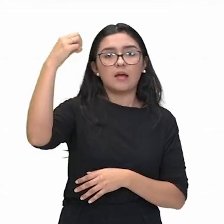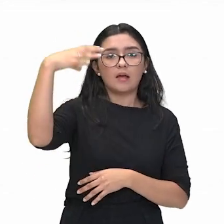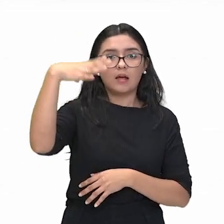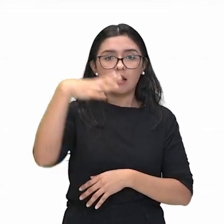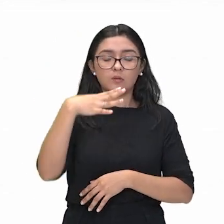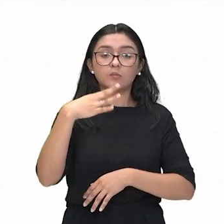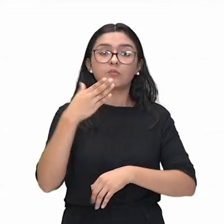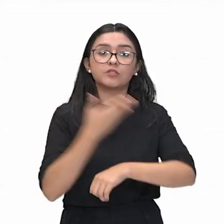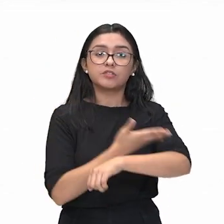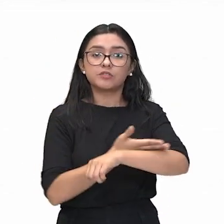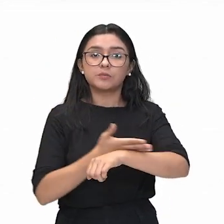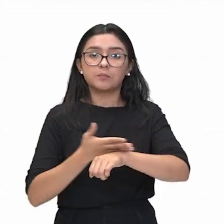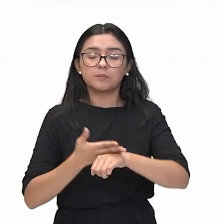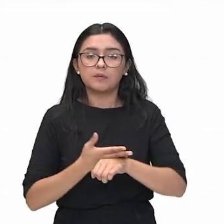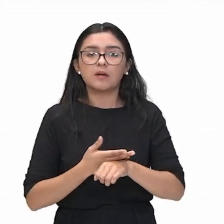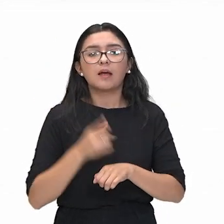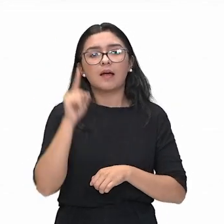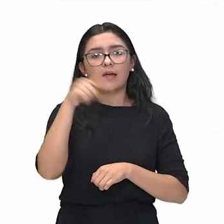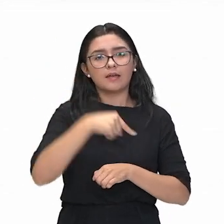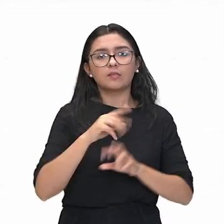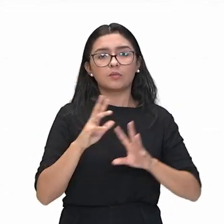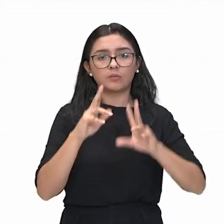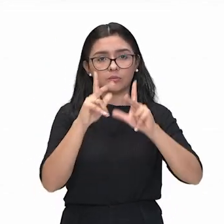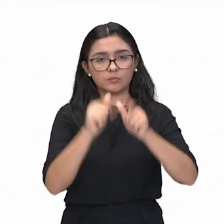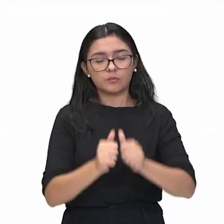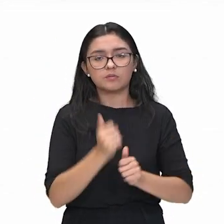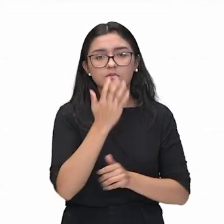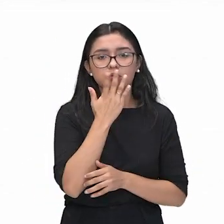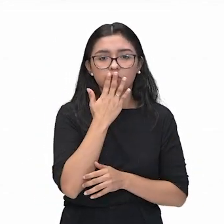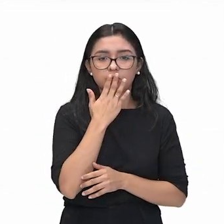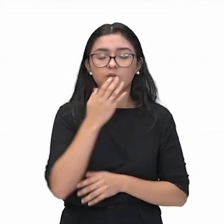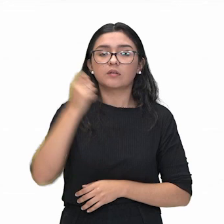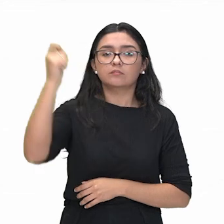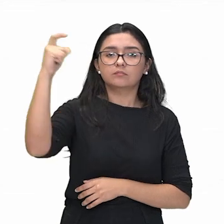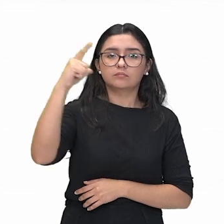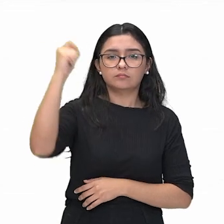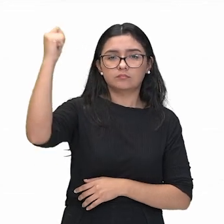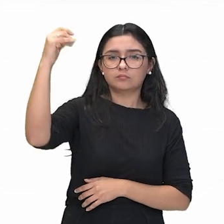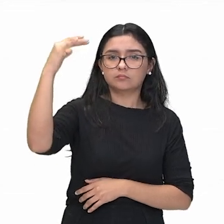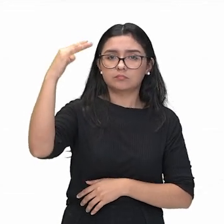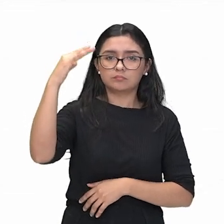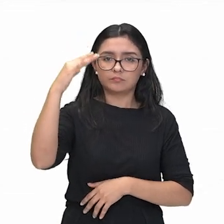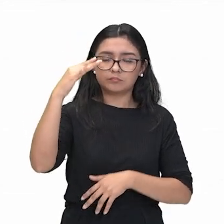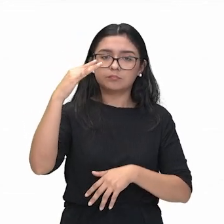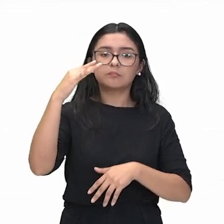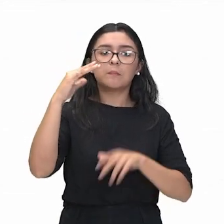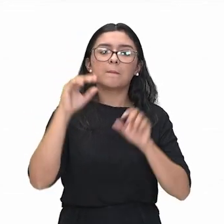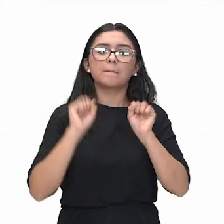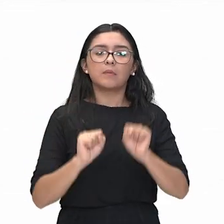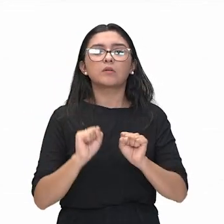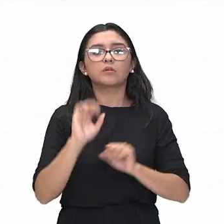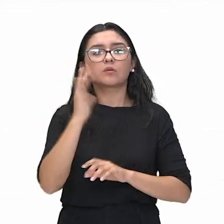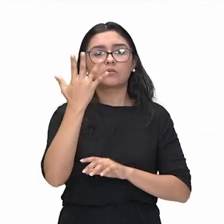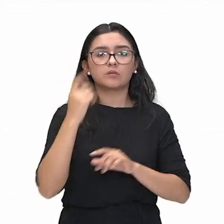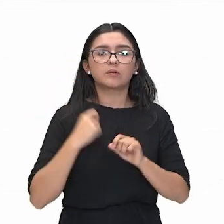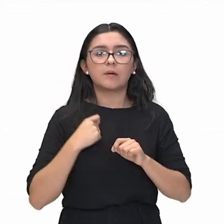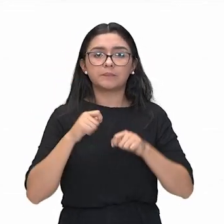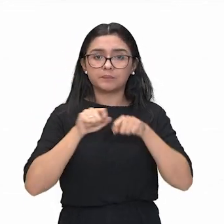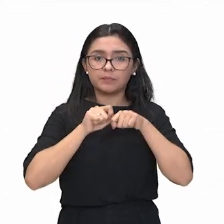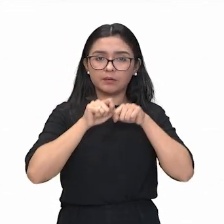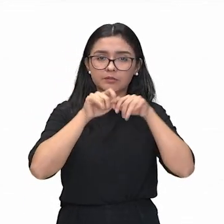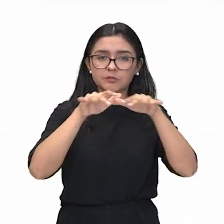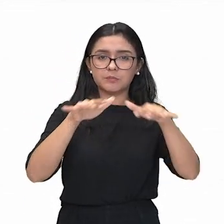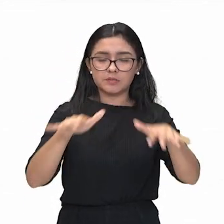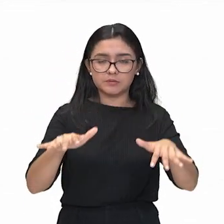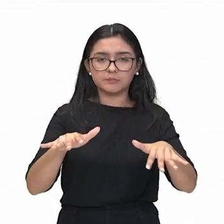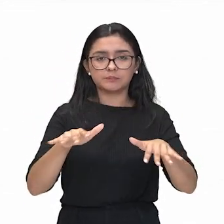de todas as cores. E aí, quando ela passa por um meio, aí, por um objeto, pode ser que aconteça a dispersão. É